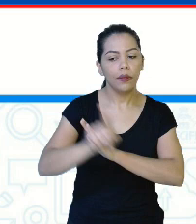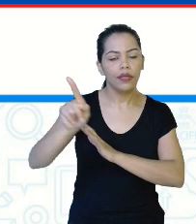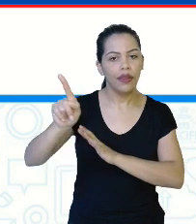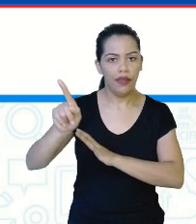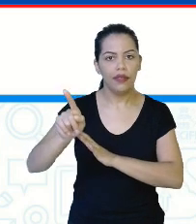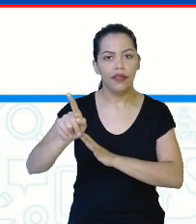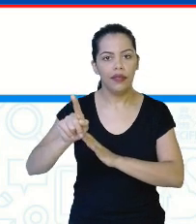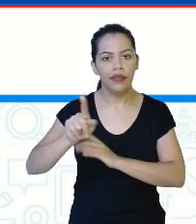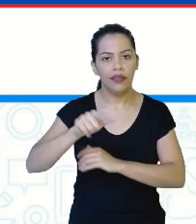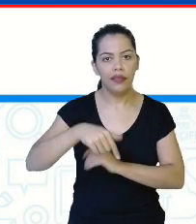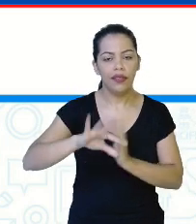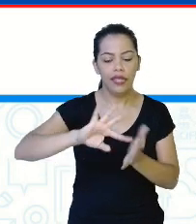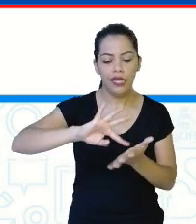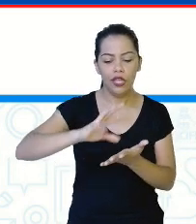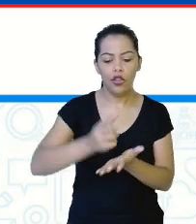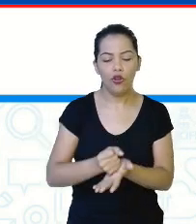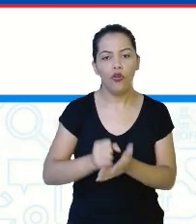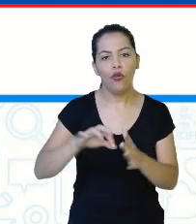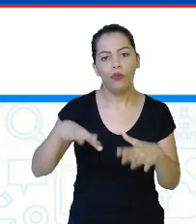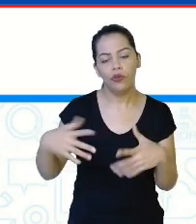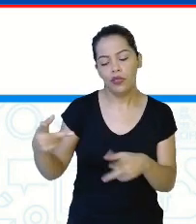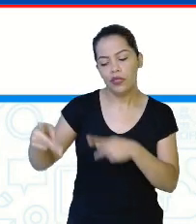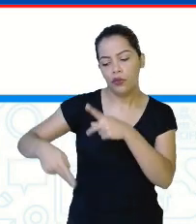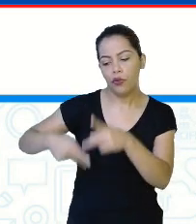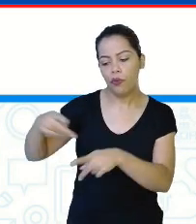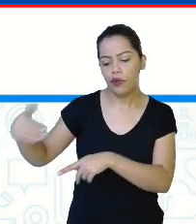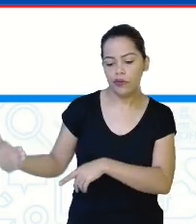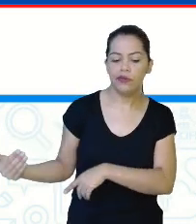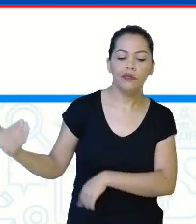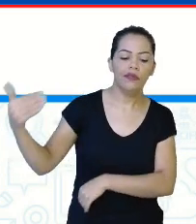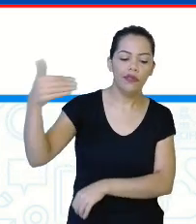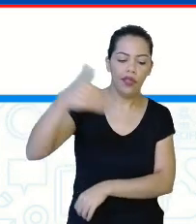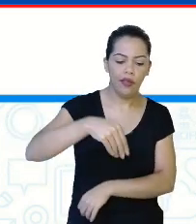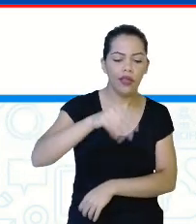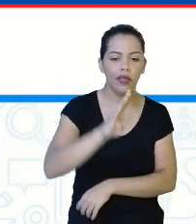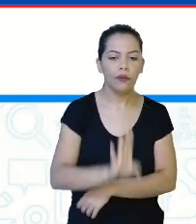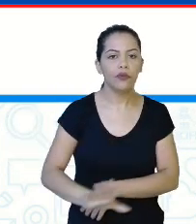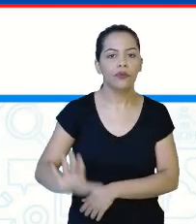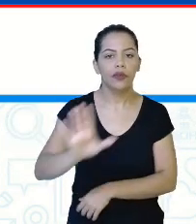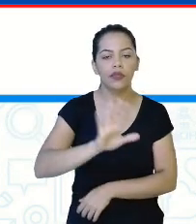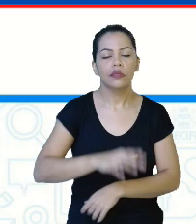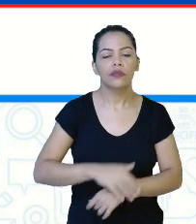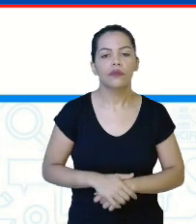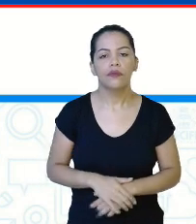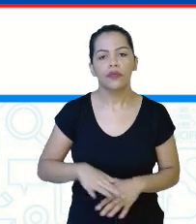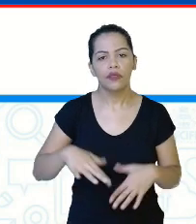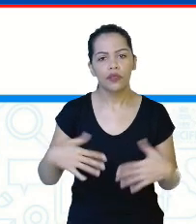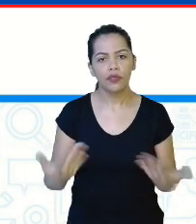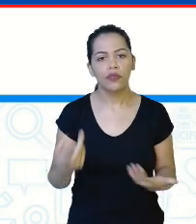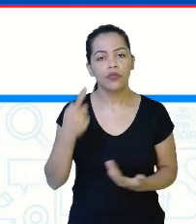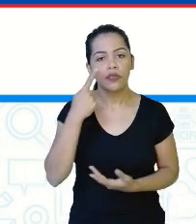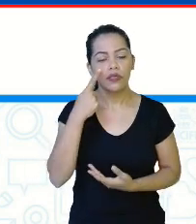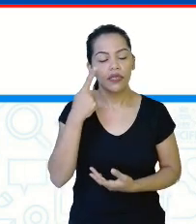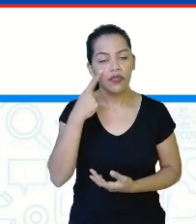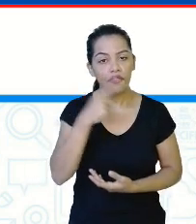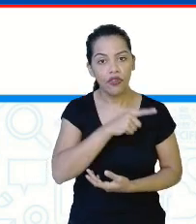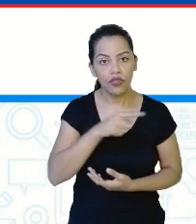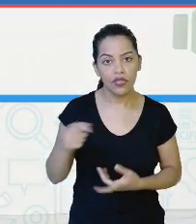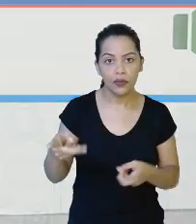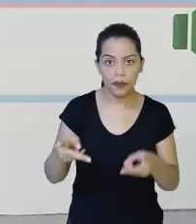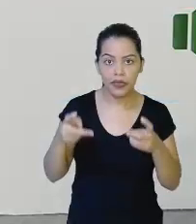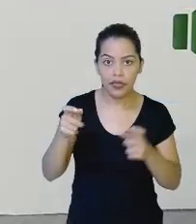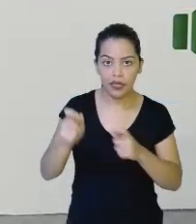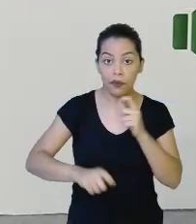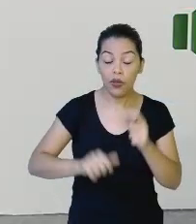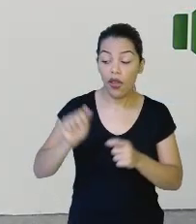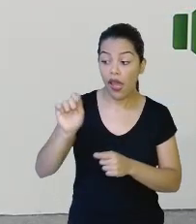deste idioma, deste povo que veio de Angola, na África. Se vocês observarem Angola, a África é um